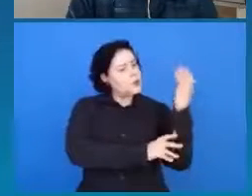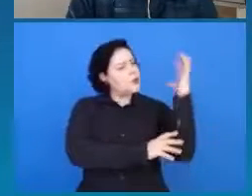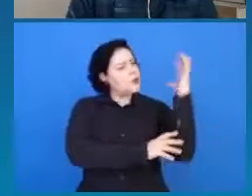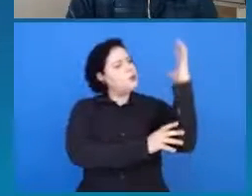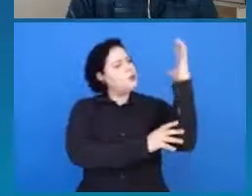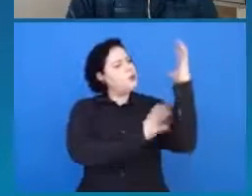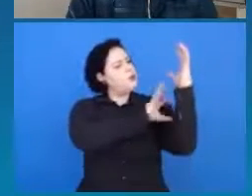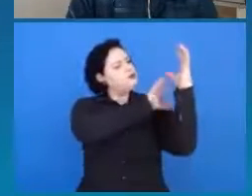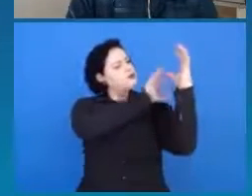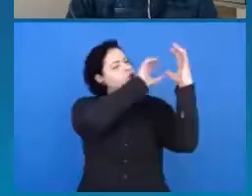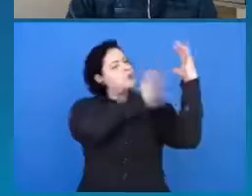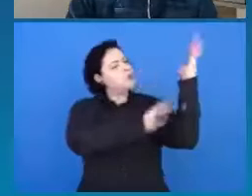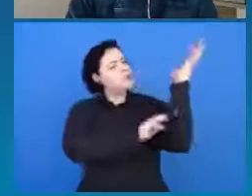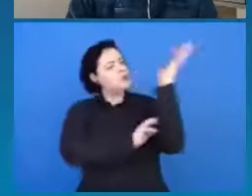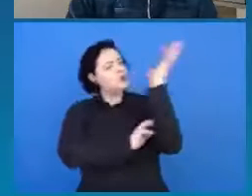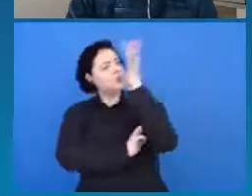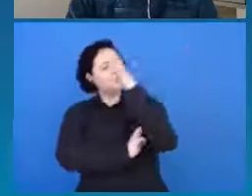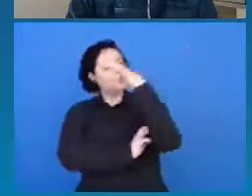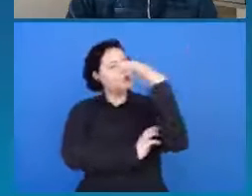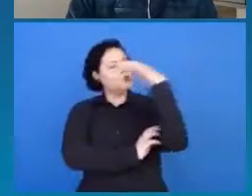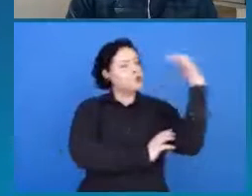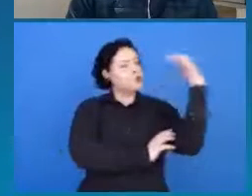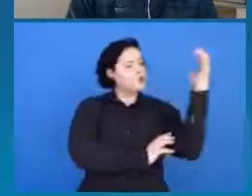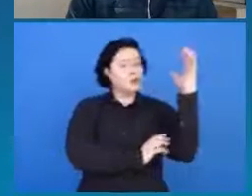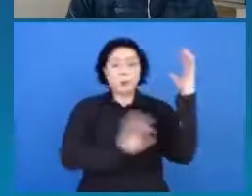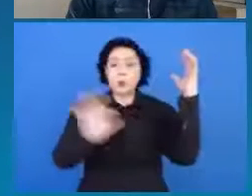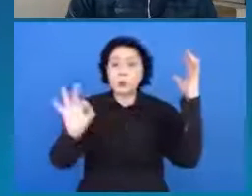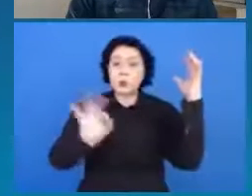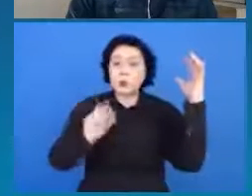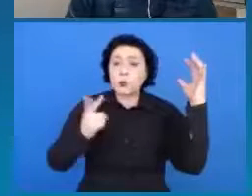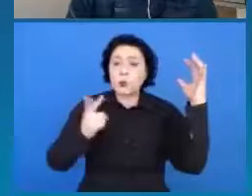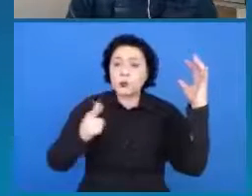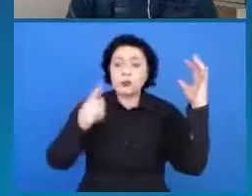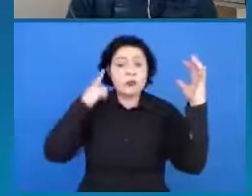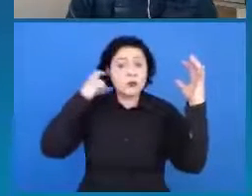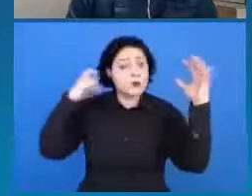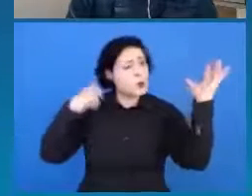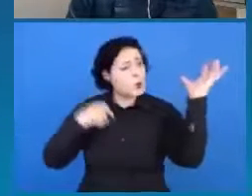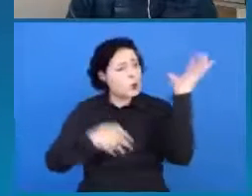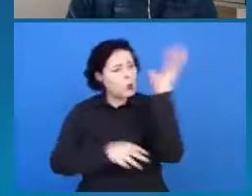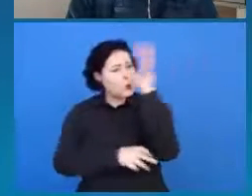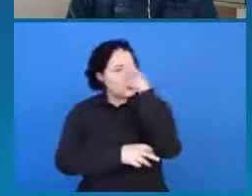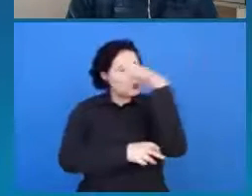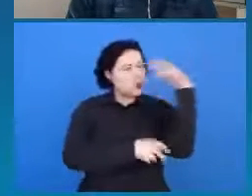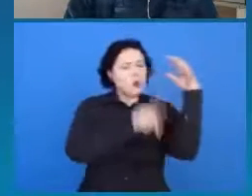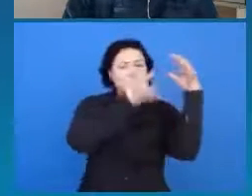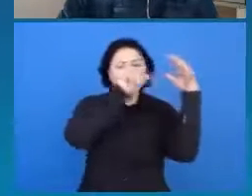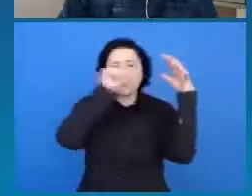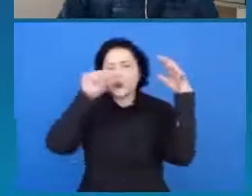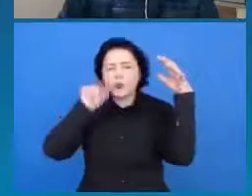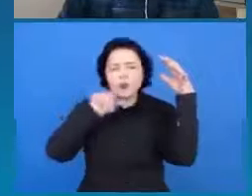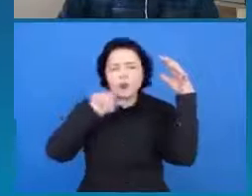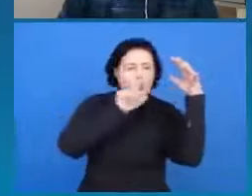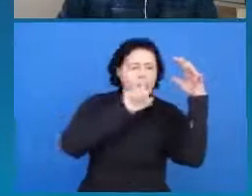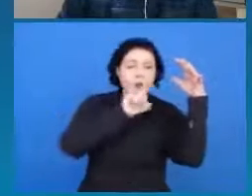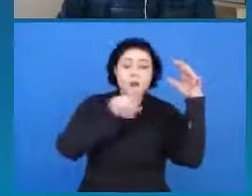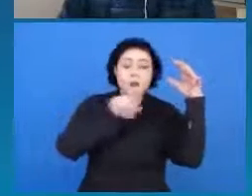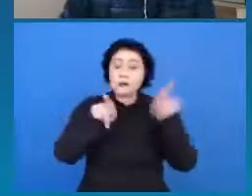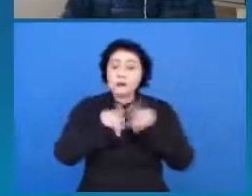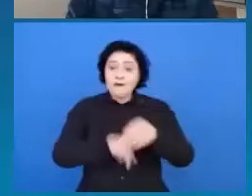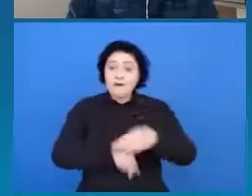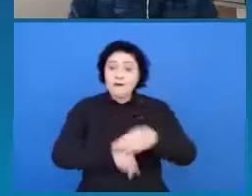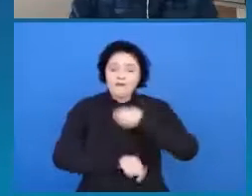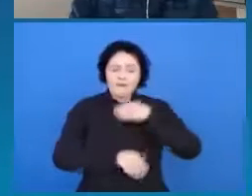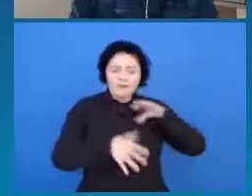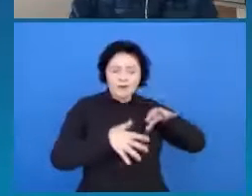ganha movimentos que não possuía bem a sons que não era capaz de emitir é a vida se